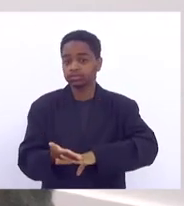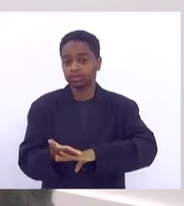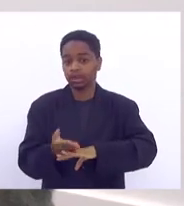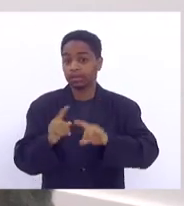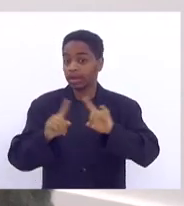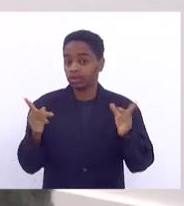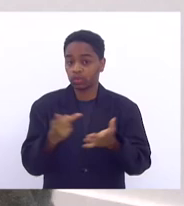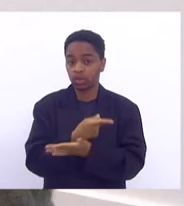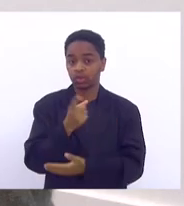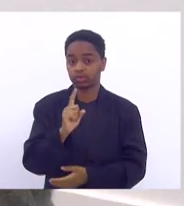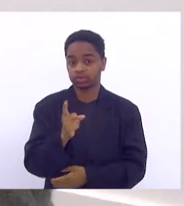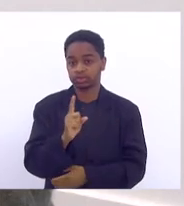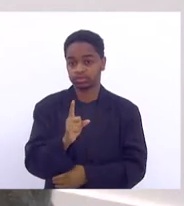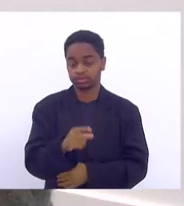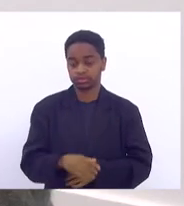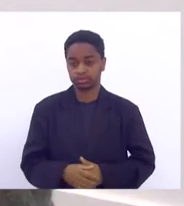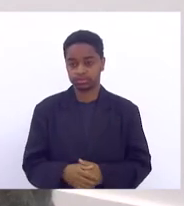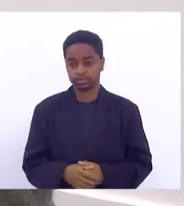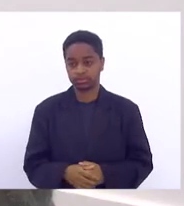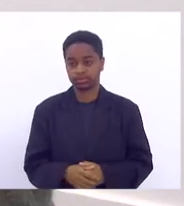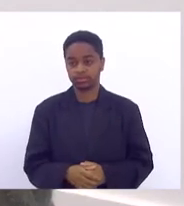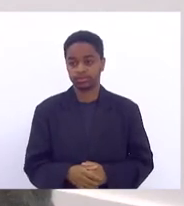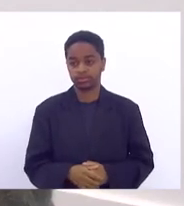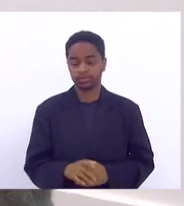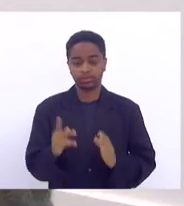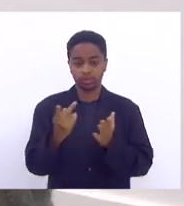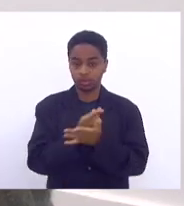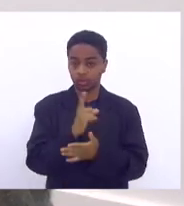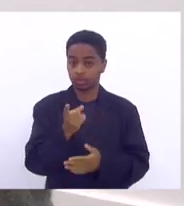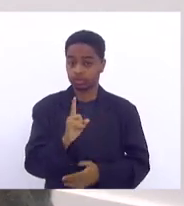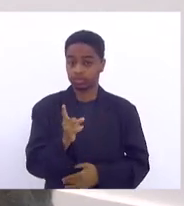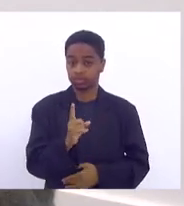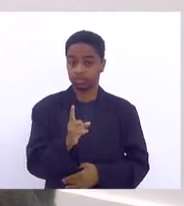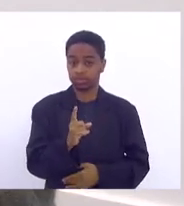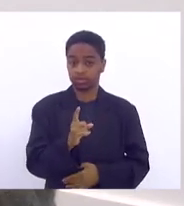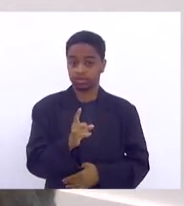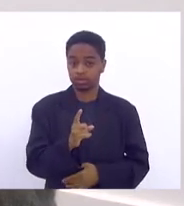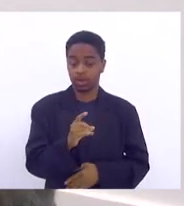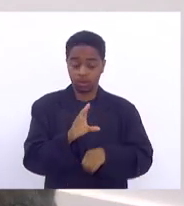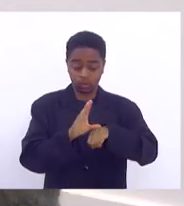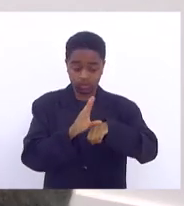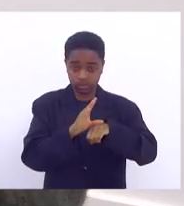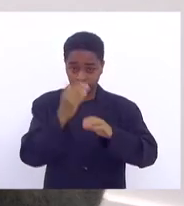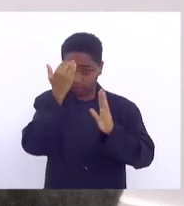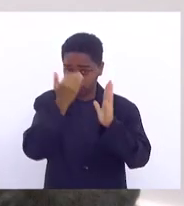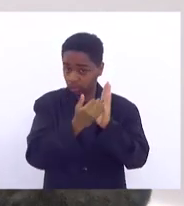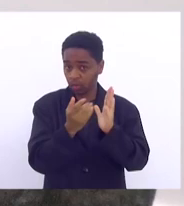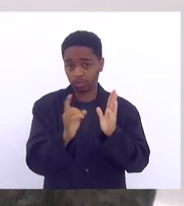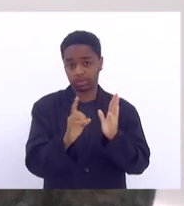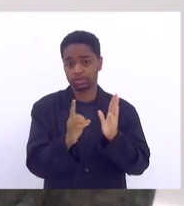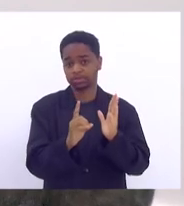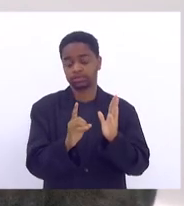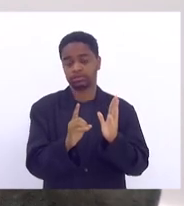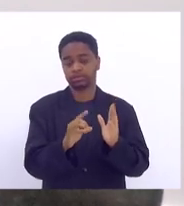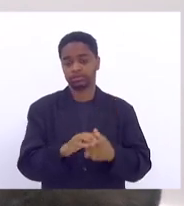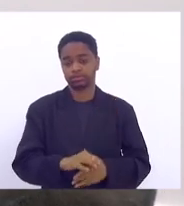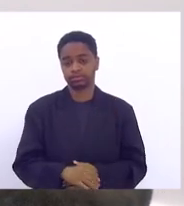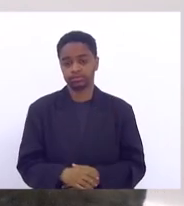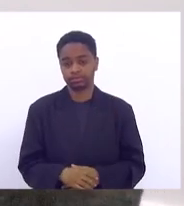foi ouvido não foi ouvido não se cumpriu a constituição